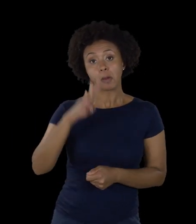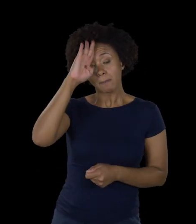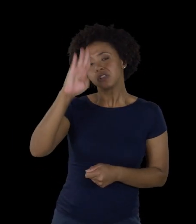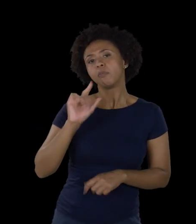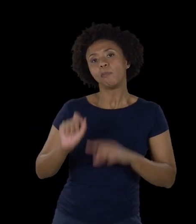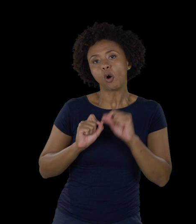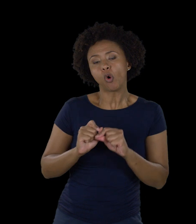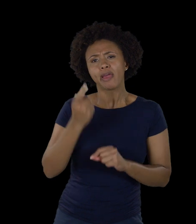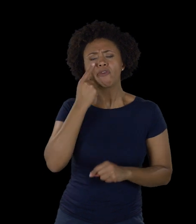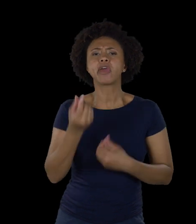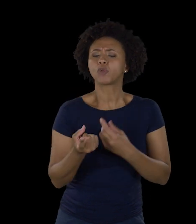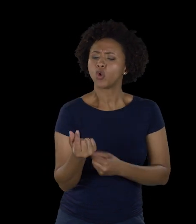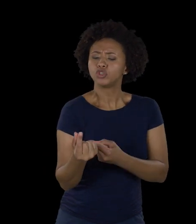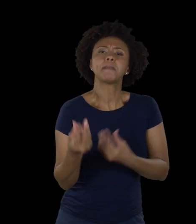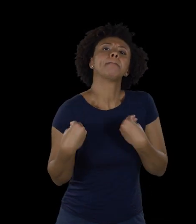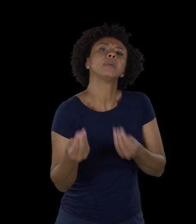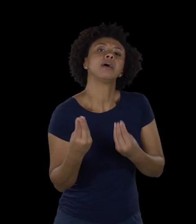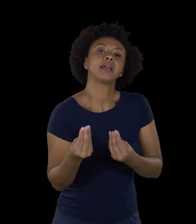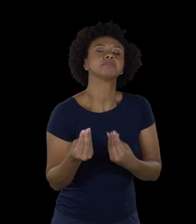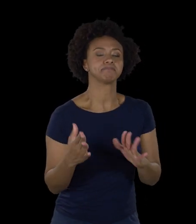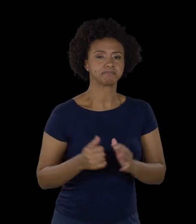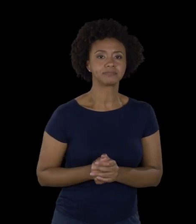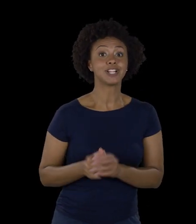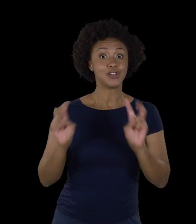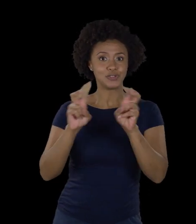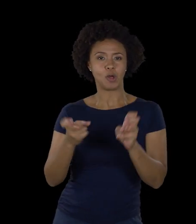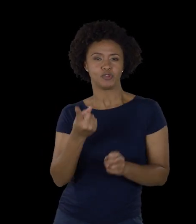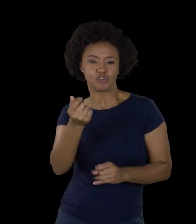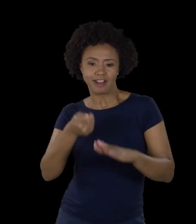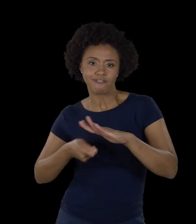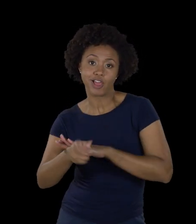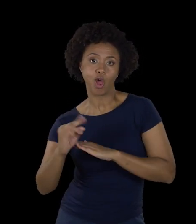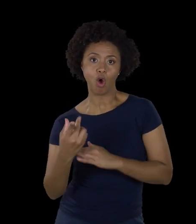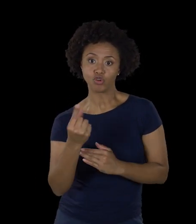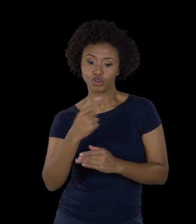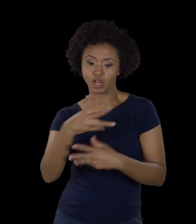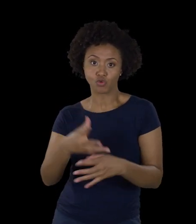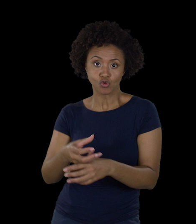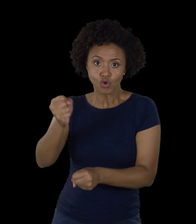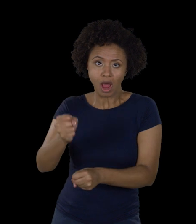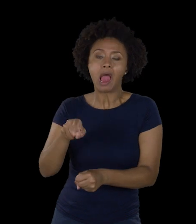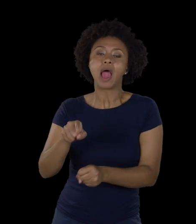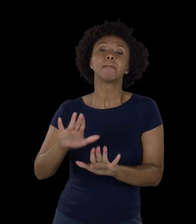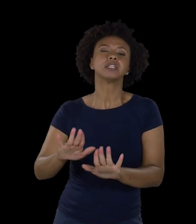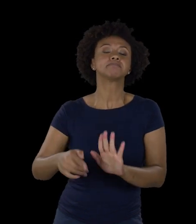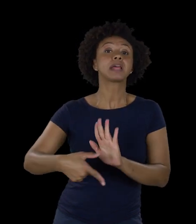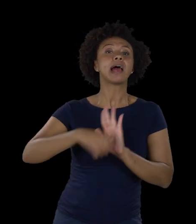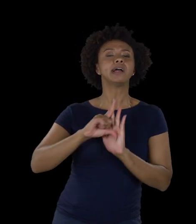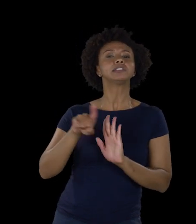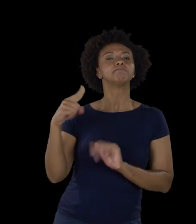nossas vidas. Antes de falar em lucros ou investimentos, precisamos avaliar se o que ganhamos e conseguimos